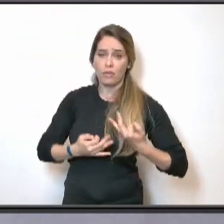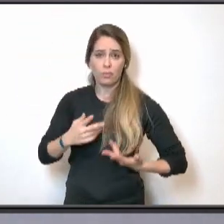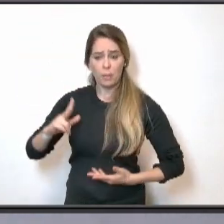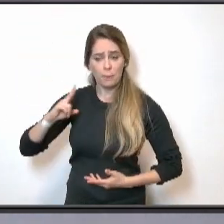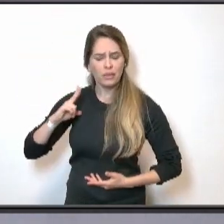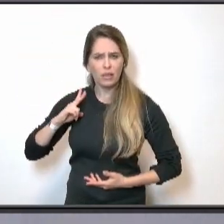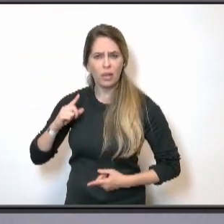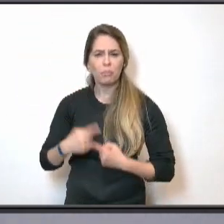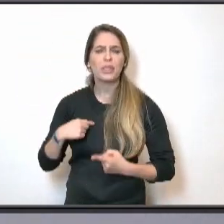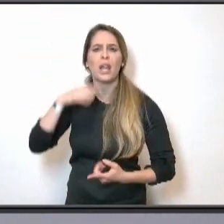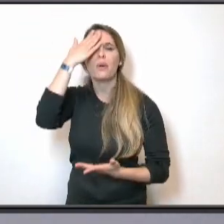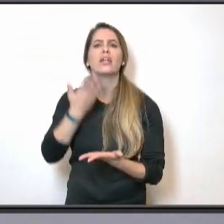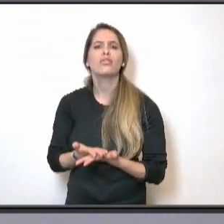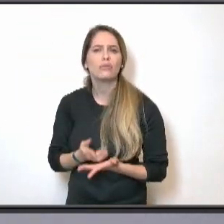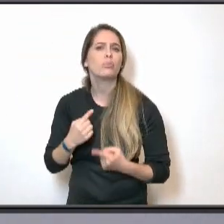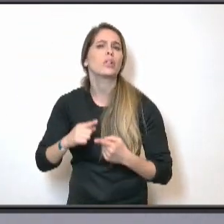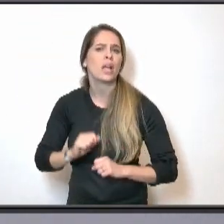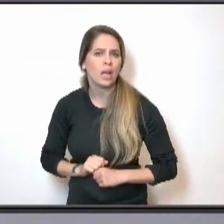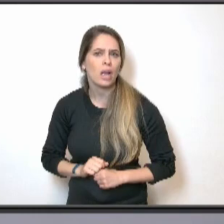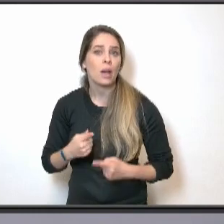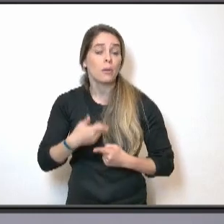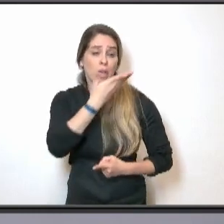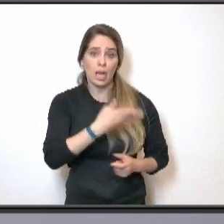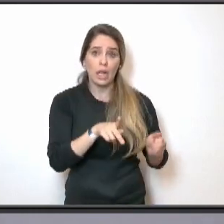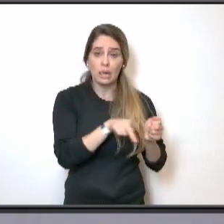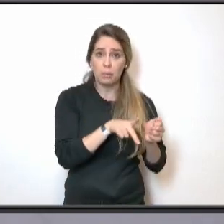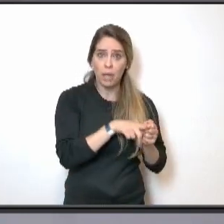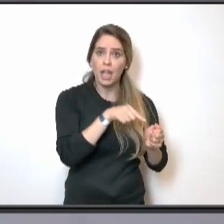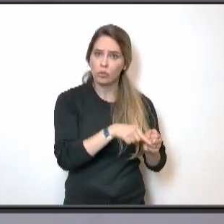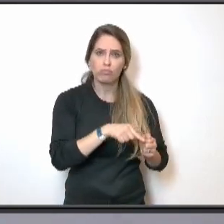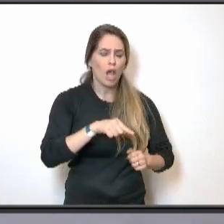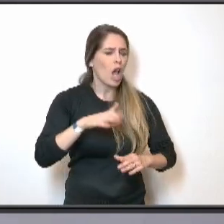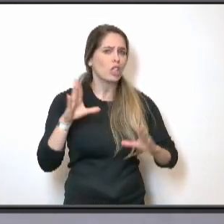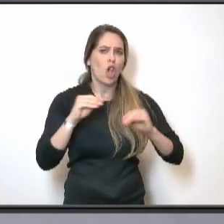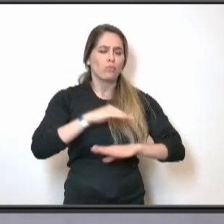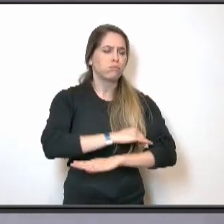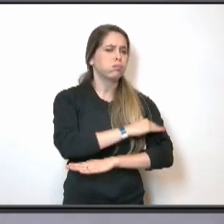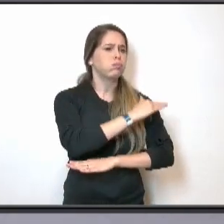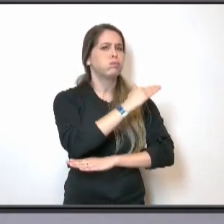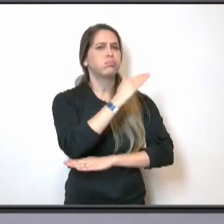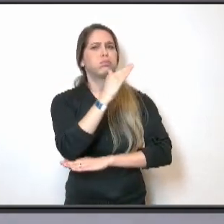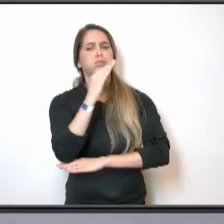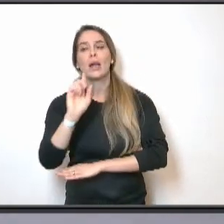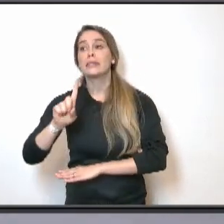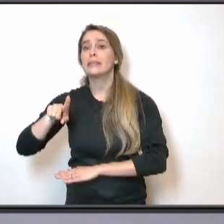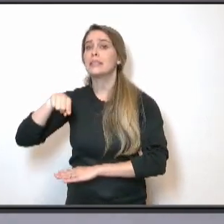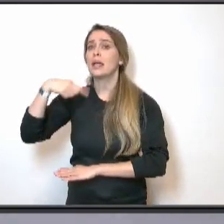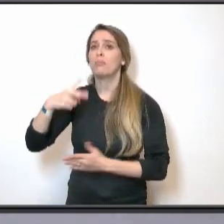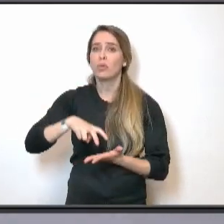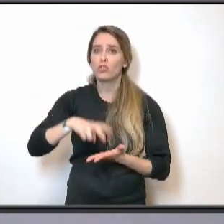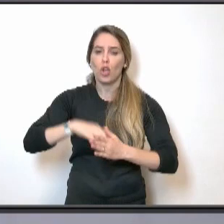porque quando Pedro resolve pescar e ele com aqueles discípulos pescam a noite inteira, no outro dia de manhã